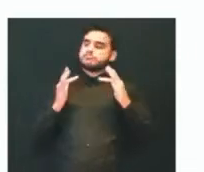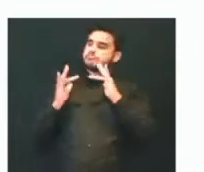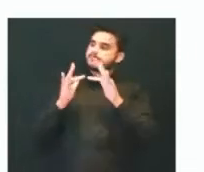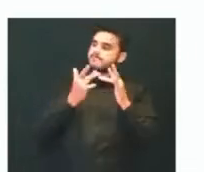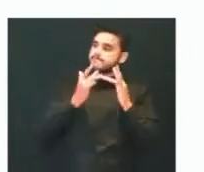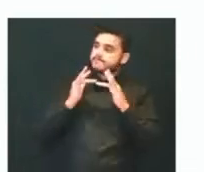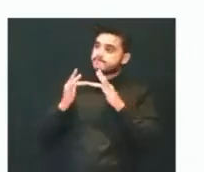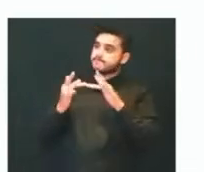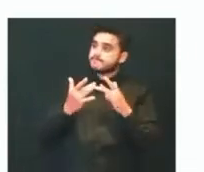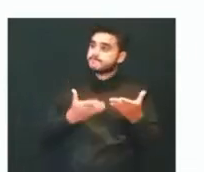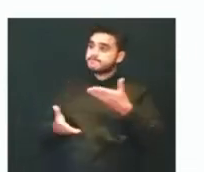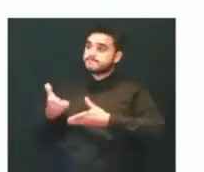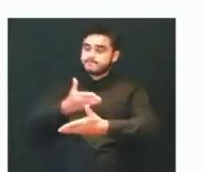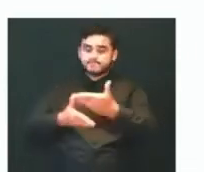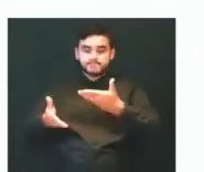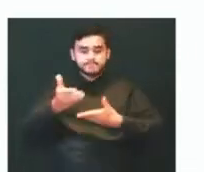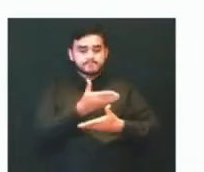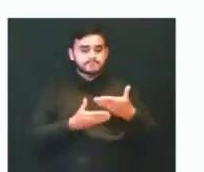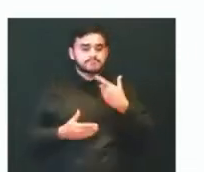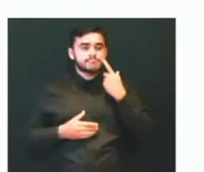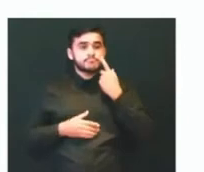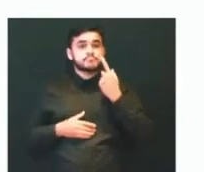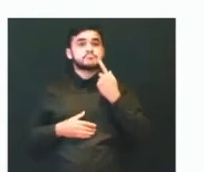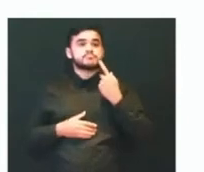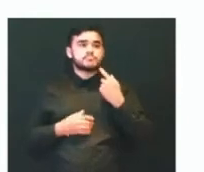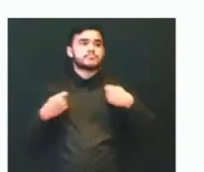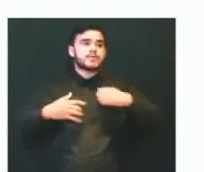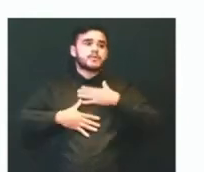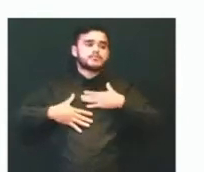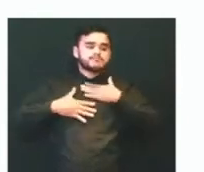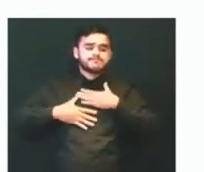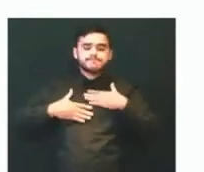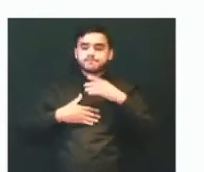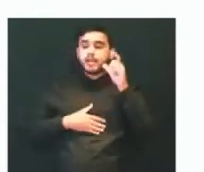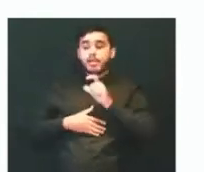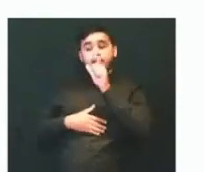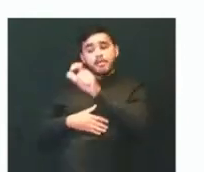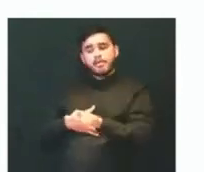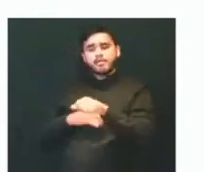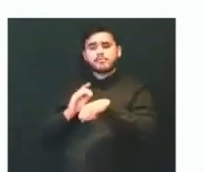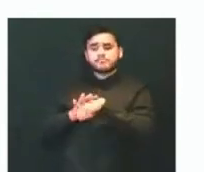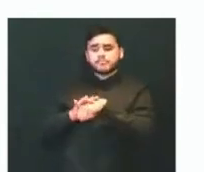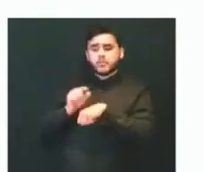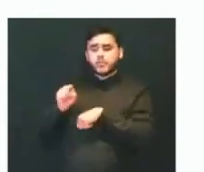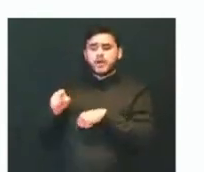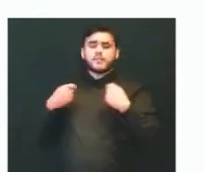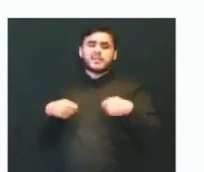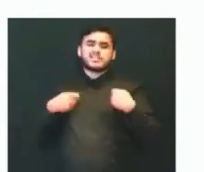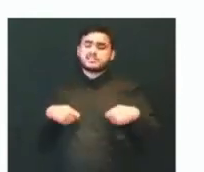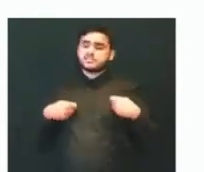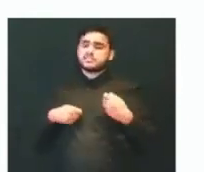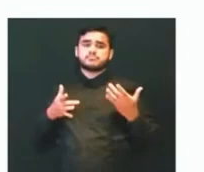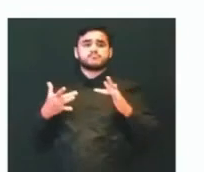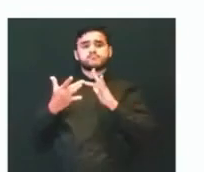envolve o entretenimento, e é prazeroso, né? É prazeroso para o paciente e para o familiar. Então, é uma prática que dá